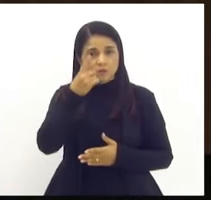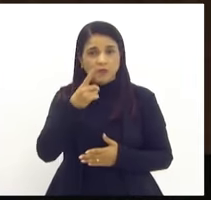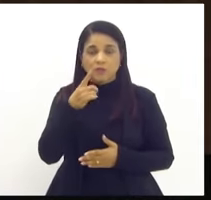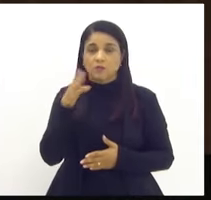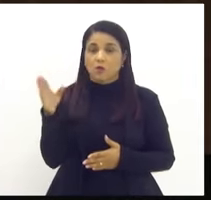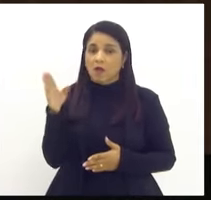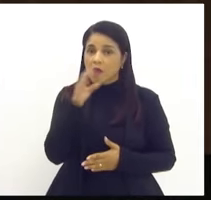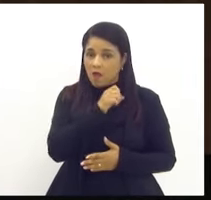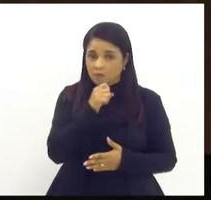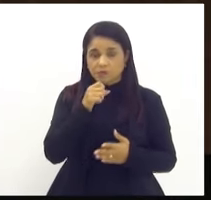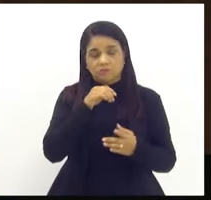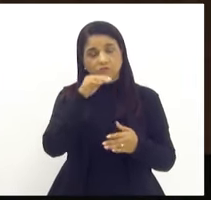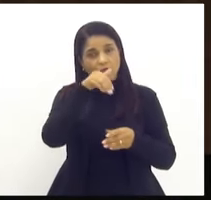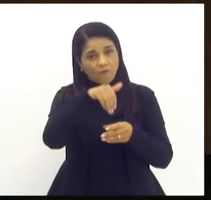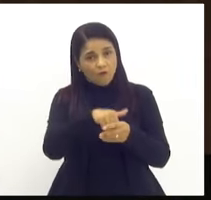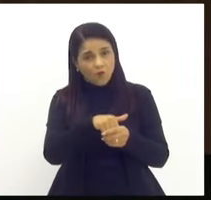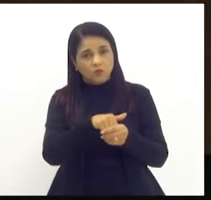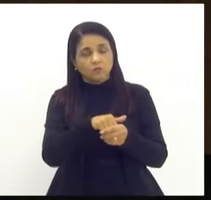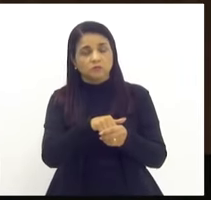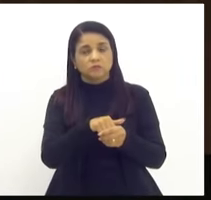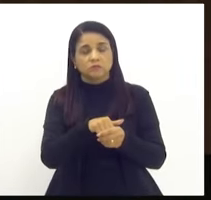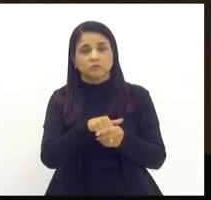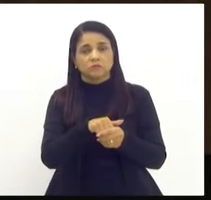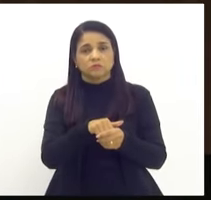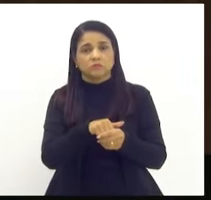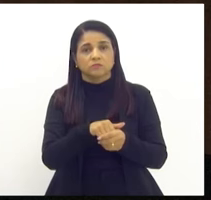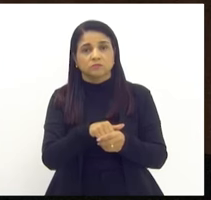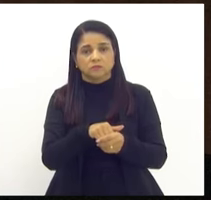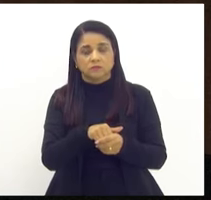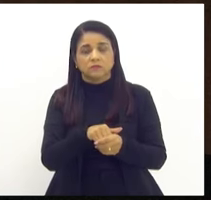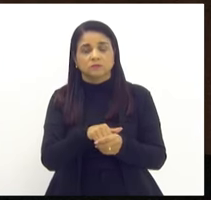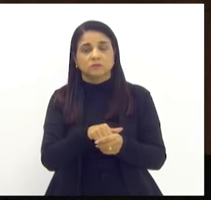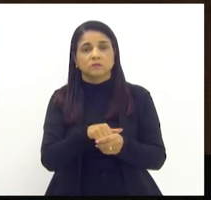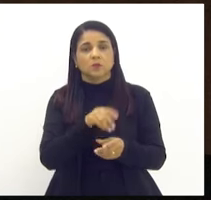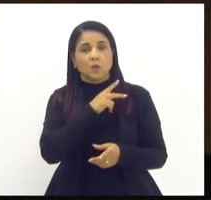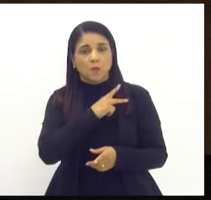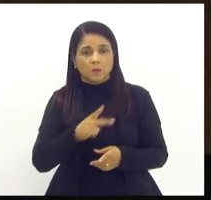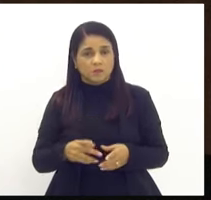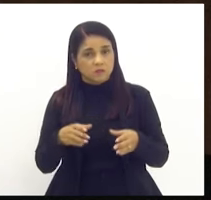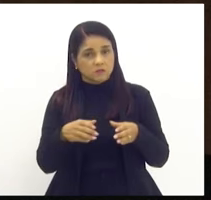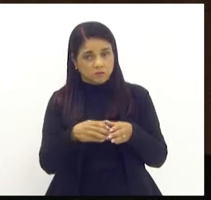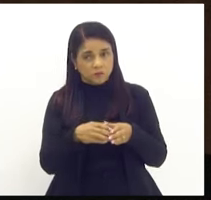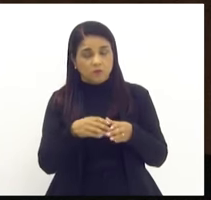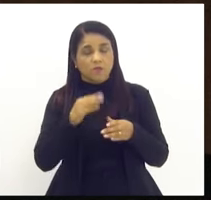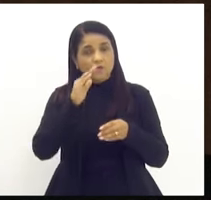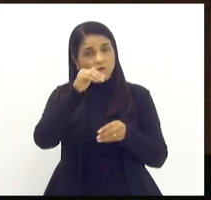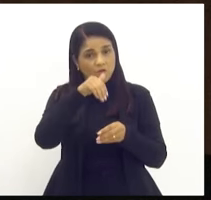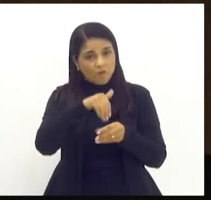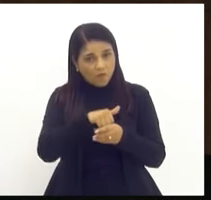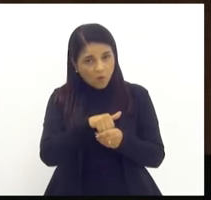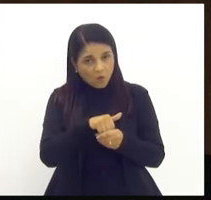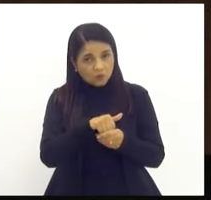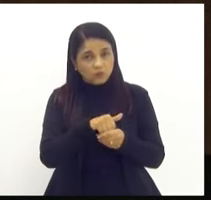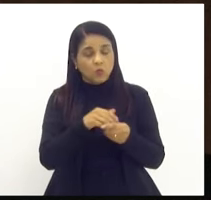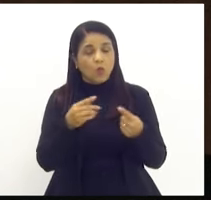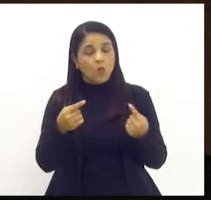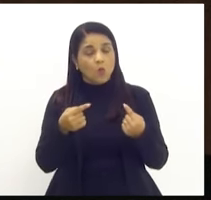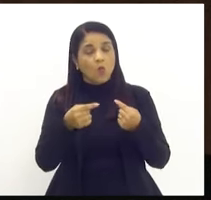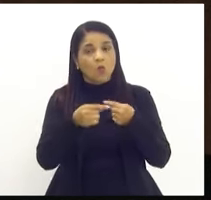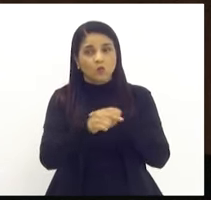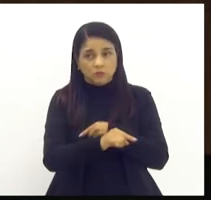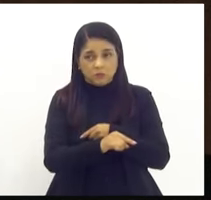sejam objetivos na hora de proferir o voto como presidente da Comissão nosso voto vai ser um voto